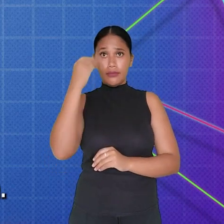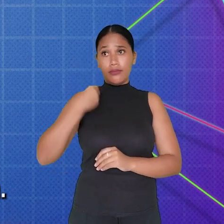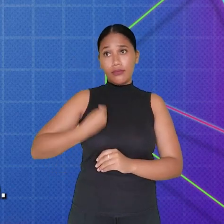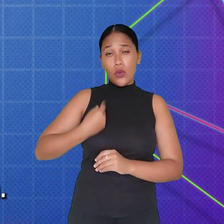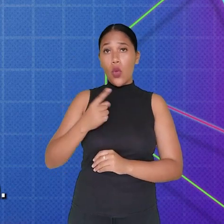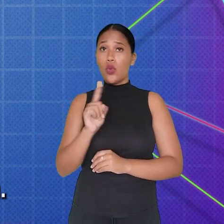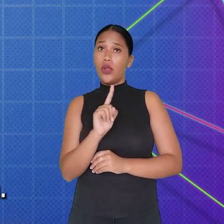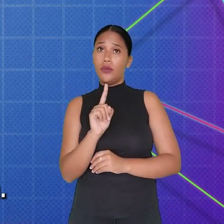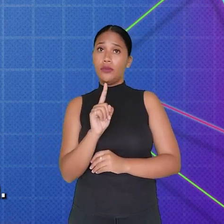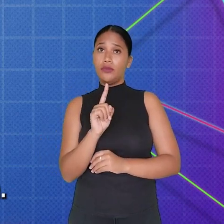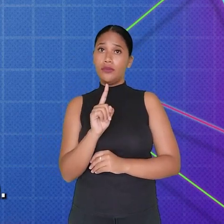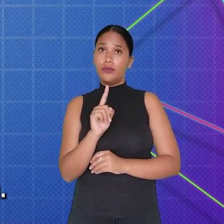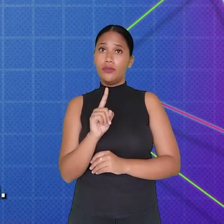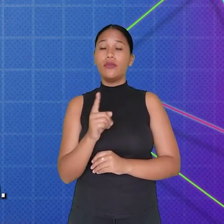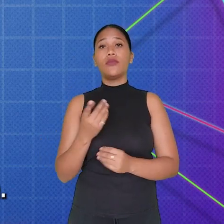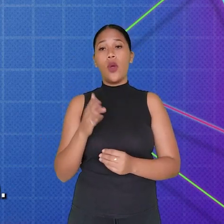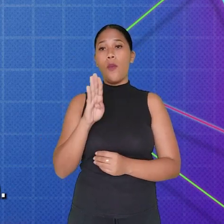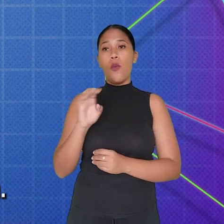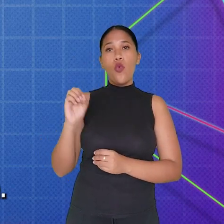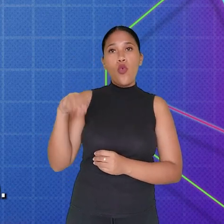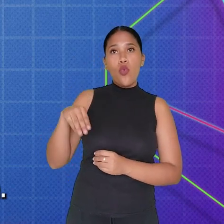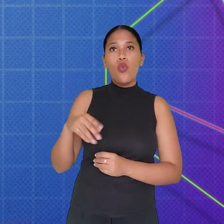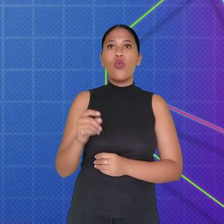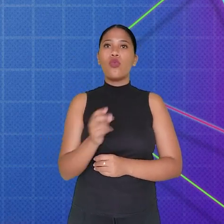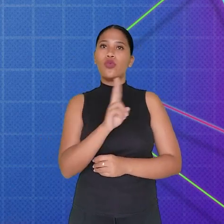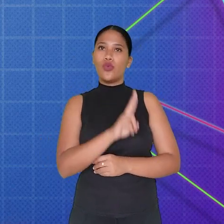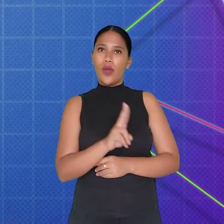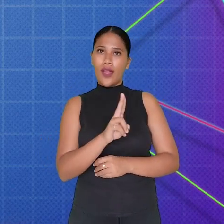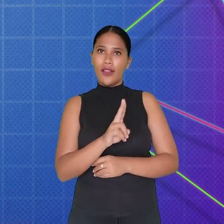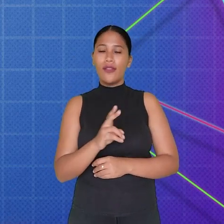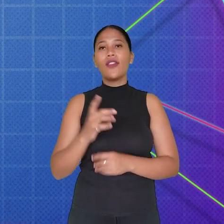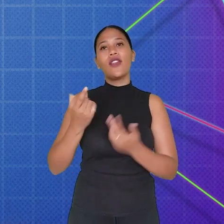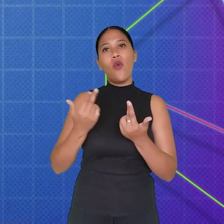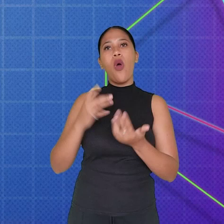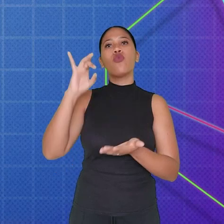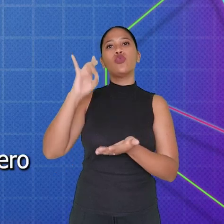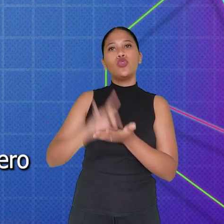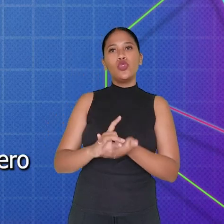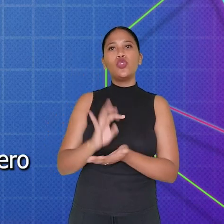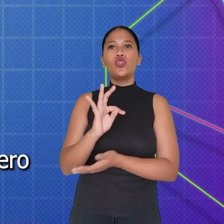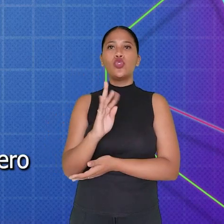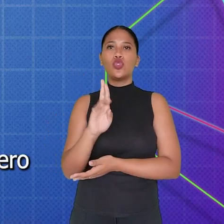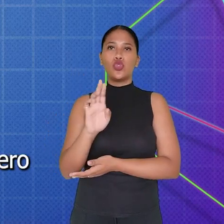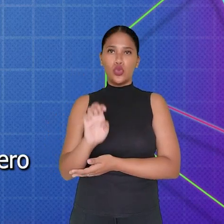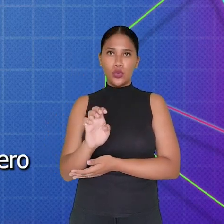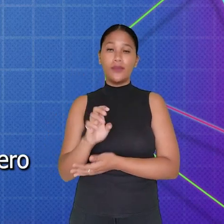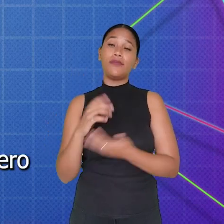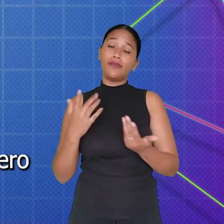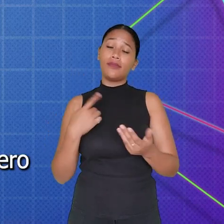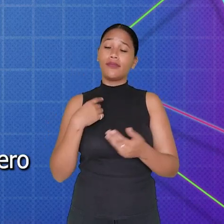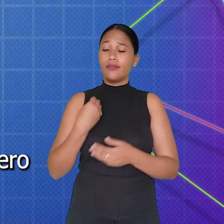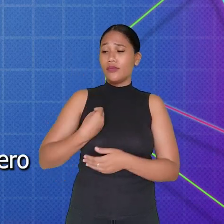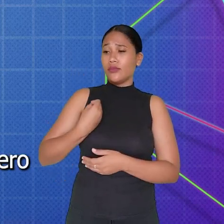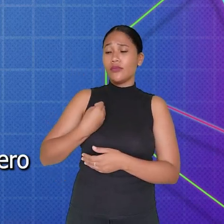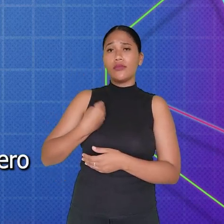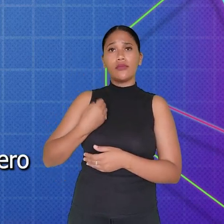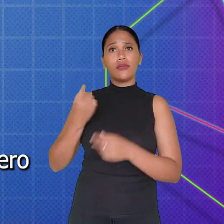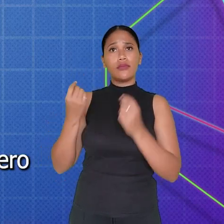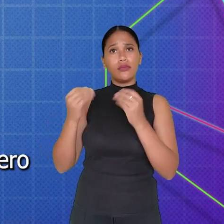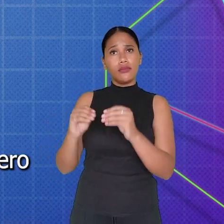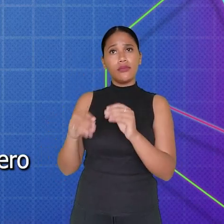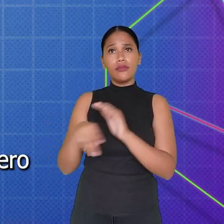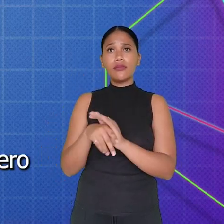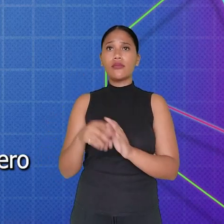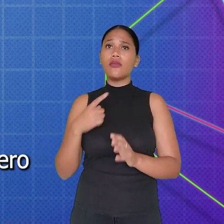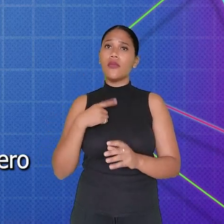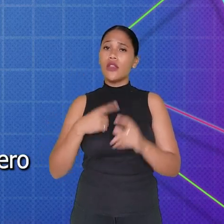inteiros sem sinal, com uma faixa de valores bem limitada, usamos a variável byte. Por exemplo, podemos armazenar o número de